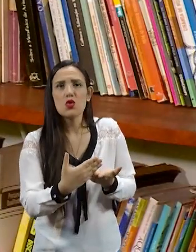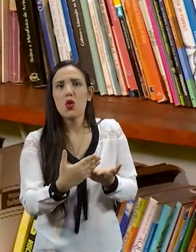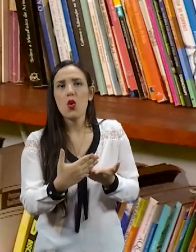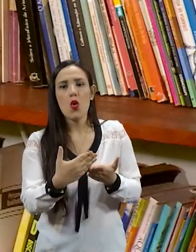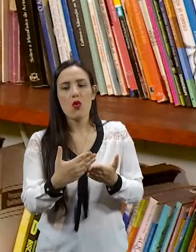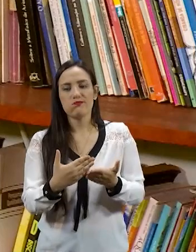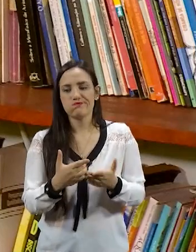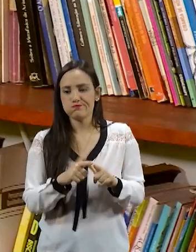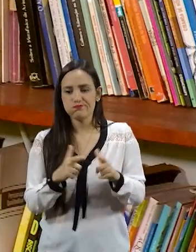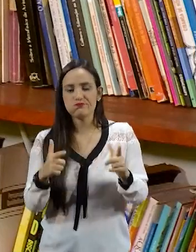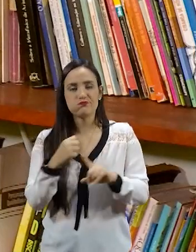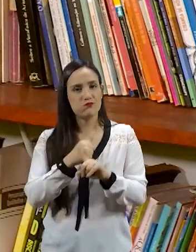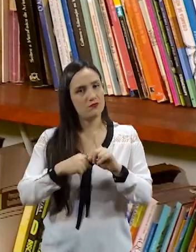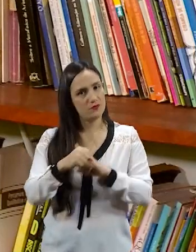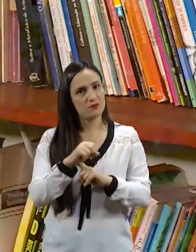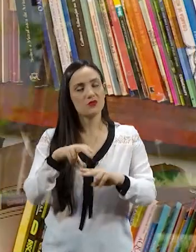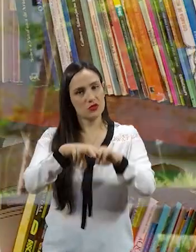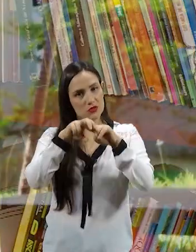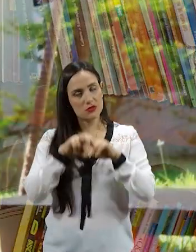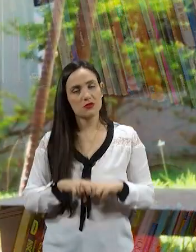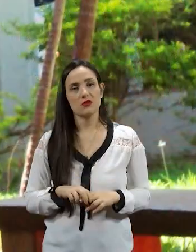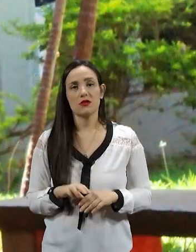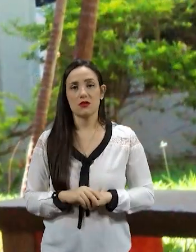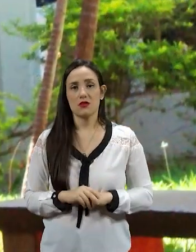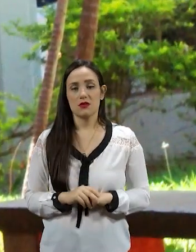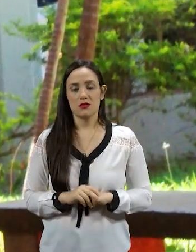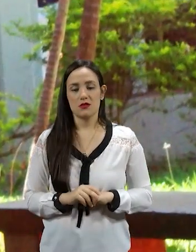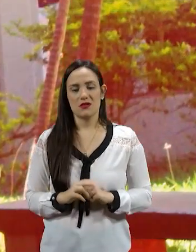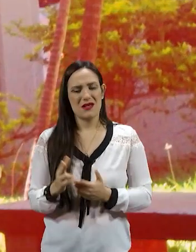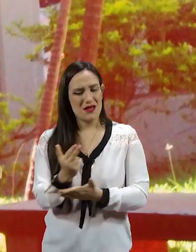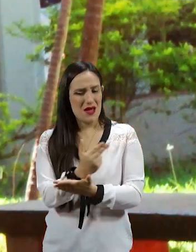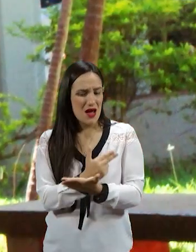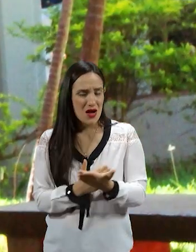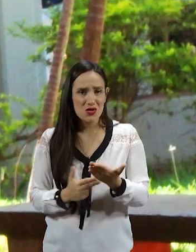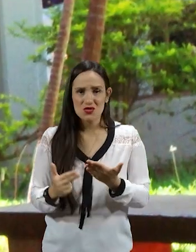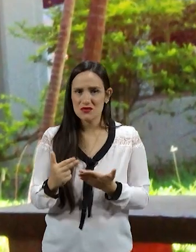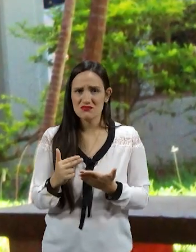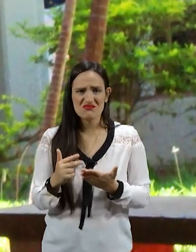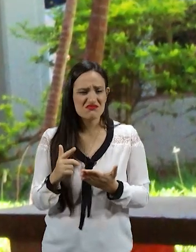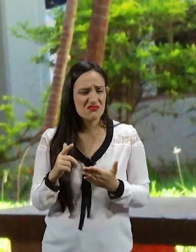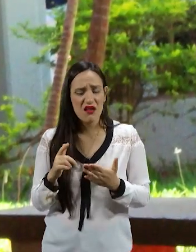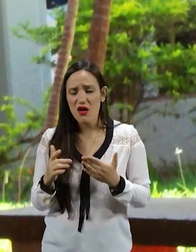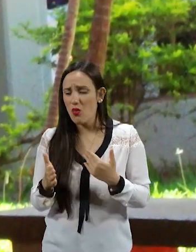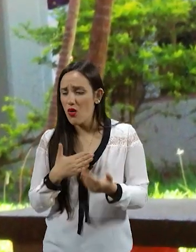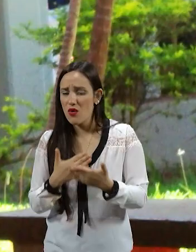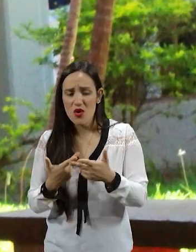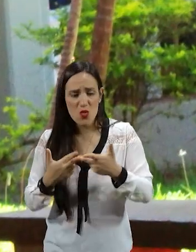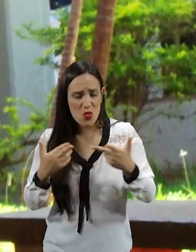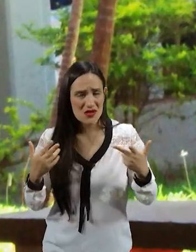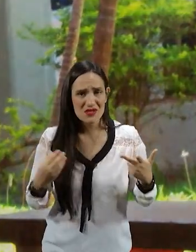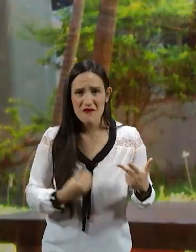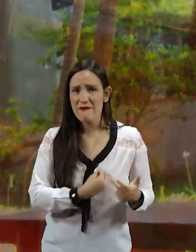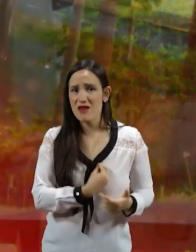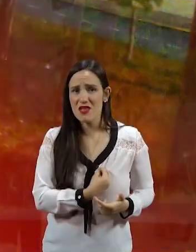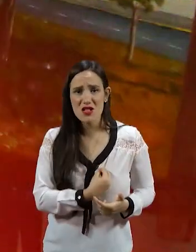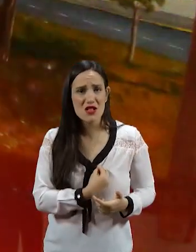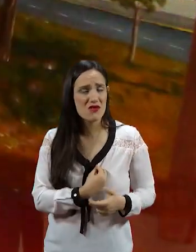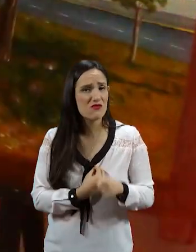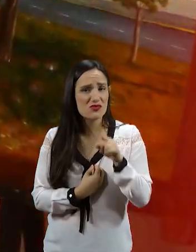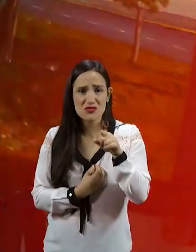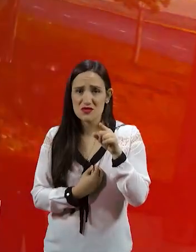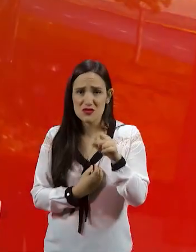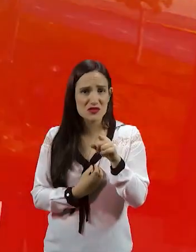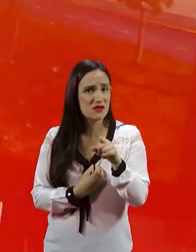Então, nesse sentido, eu digo que a arte ela está presente em cada detalhe da vida, em